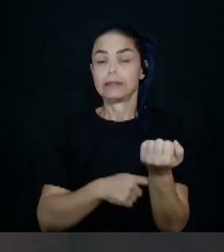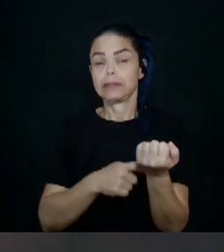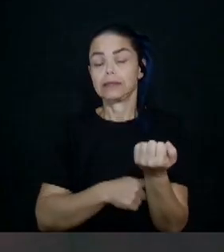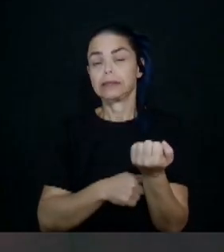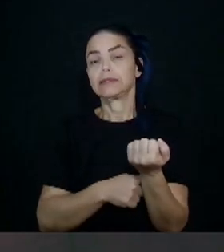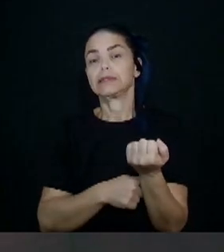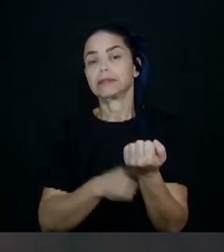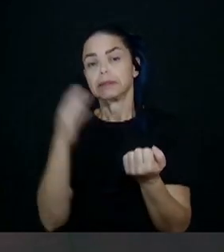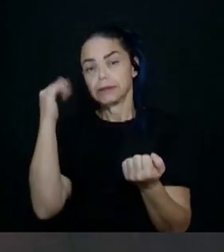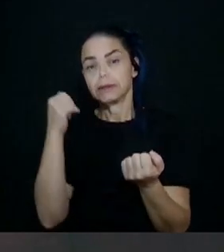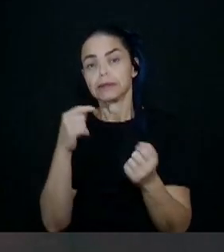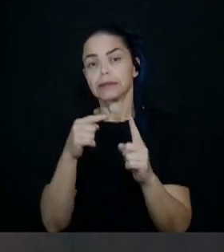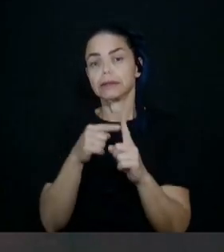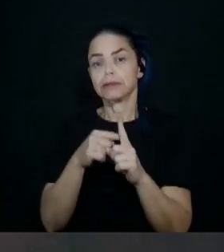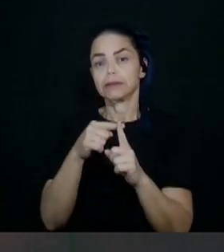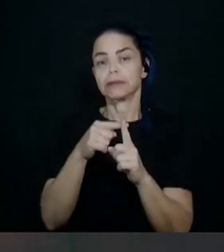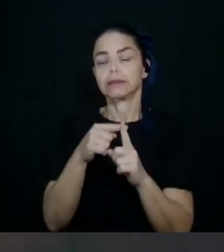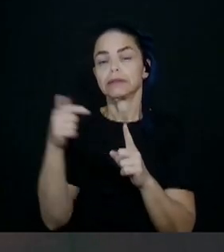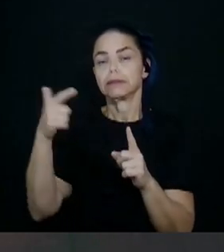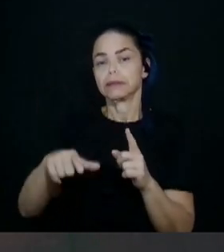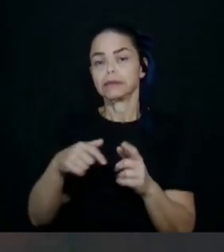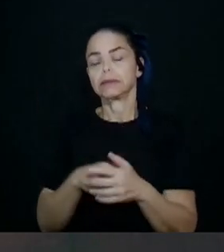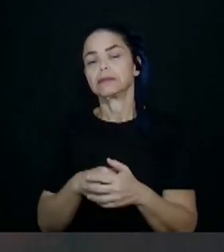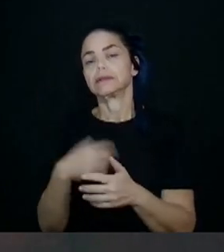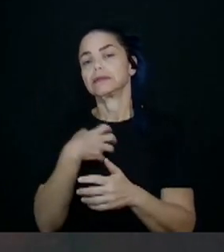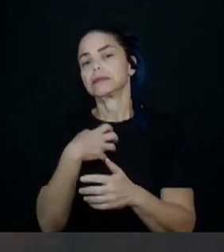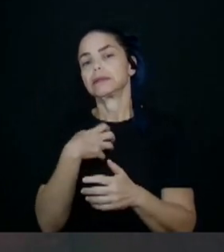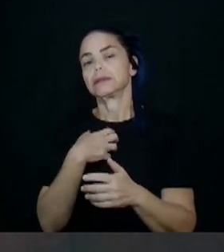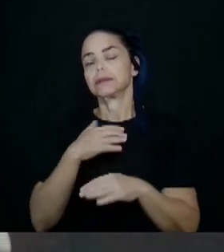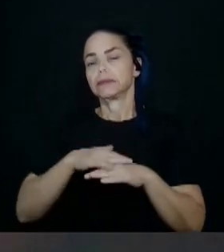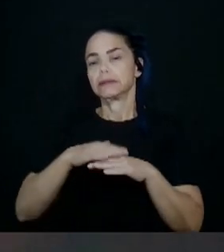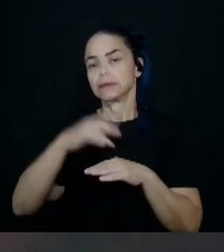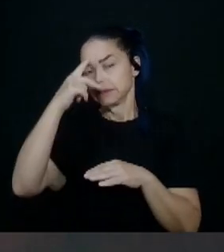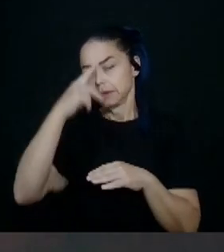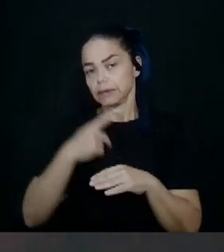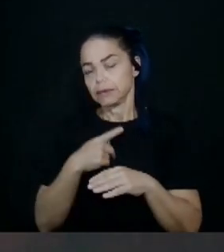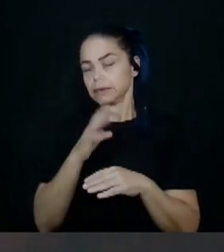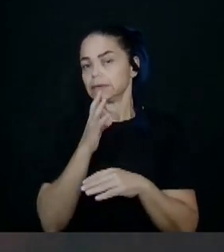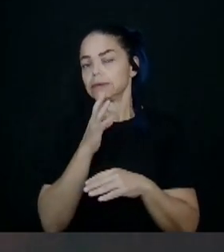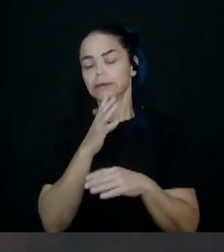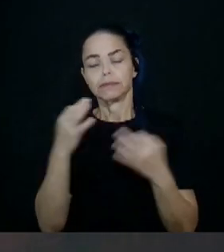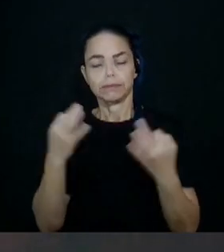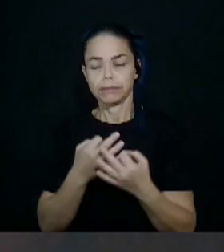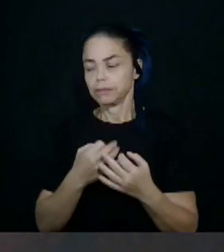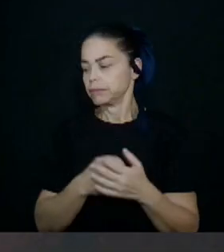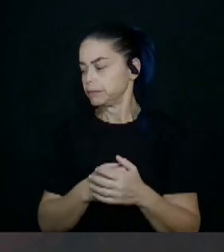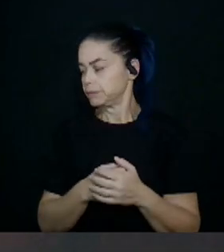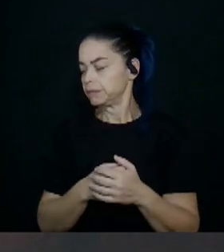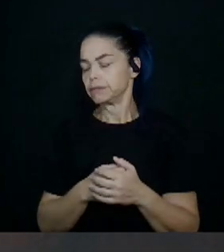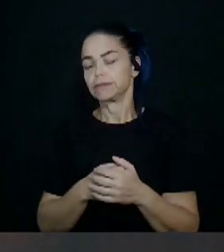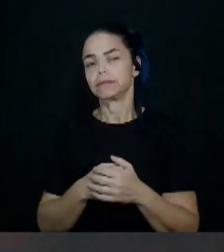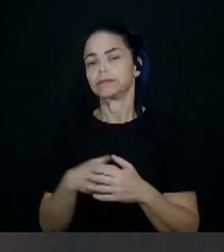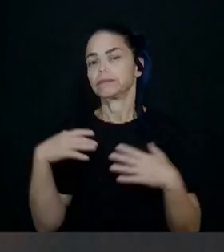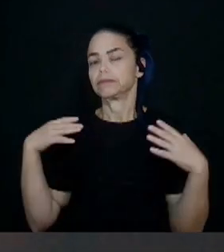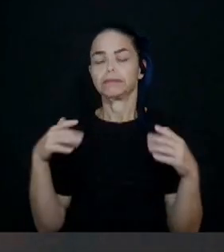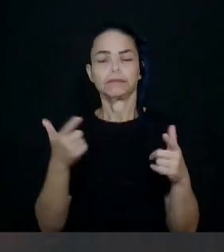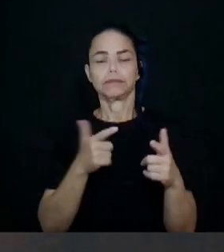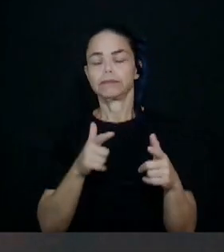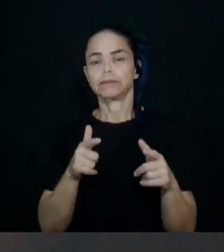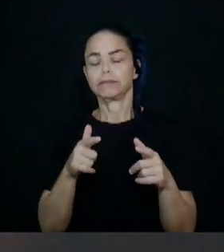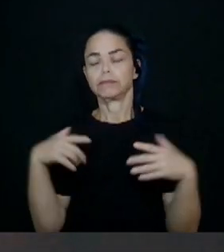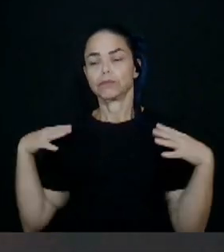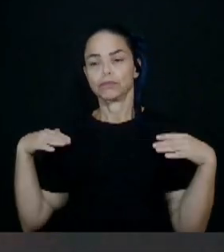Saber medir isso, de novo, no sentido do autoconhecimento. Nós não somos perfeitos, não temos asa e não vamos sair voando por aí. Porém,